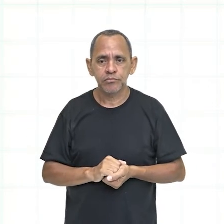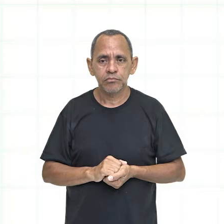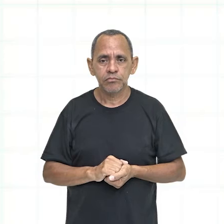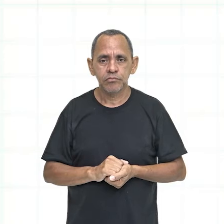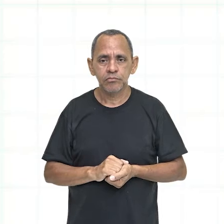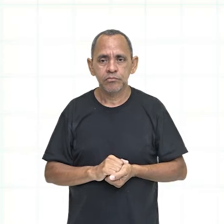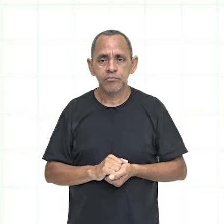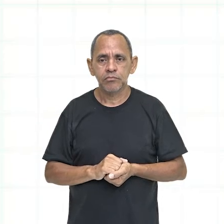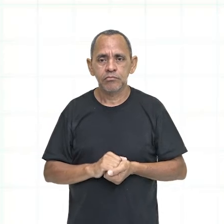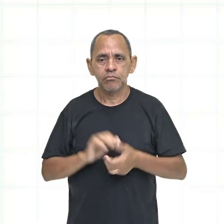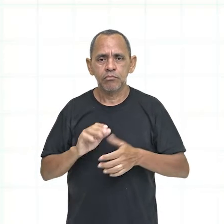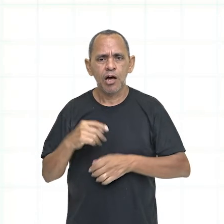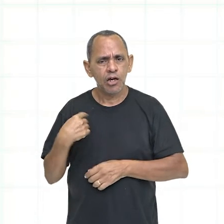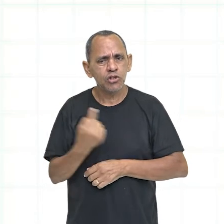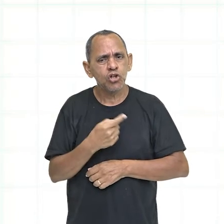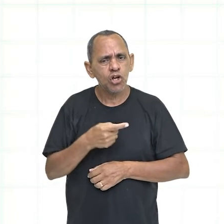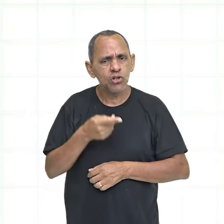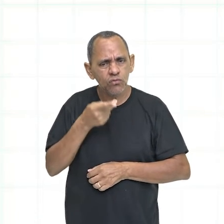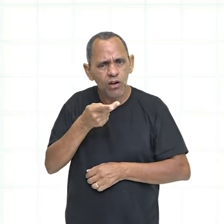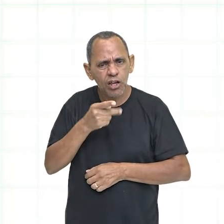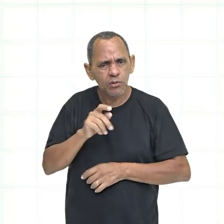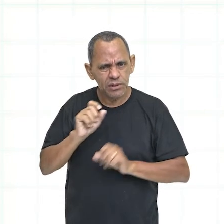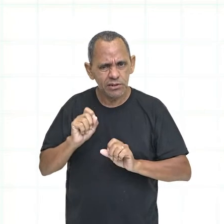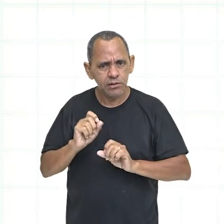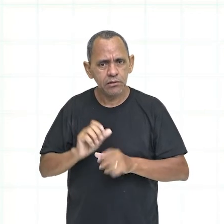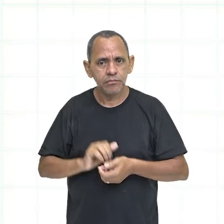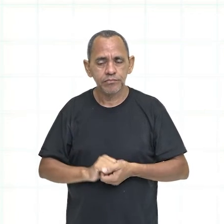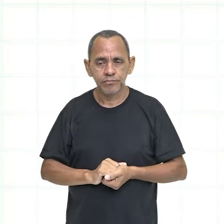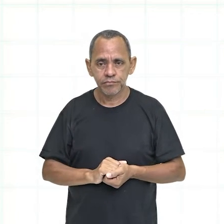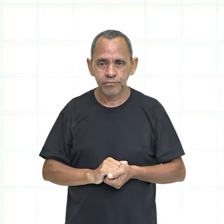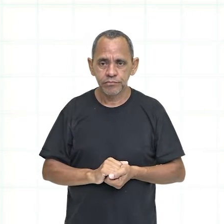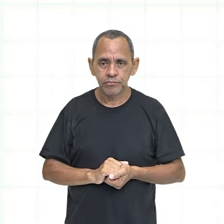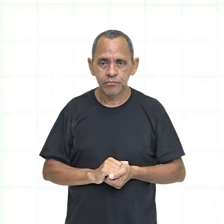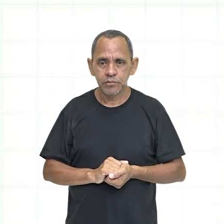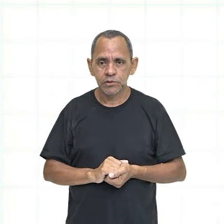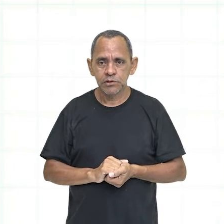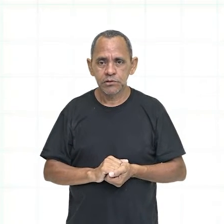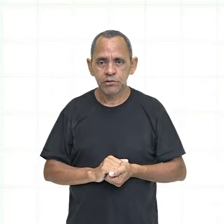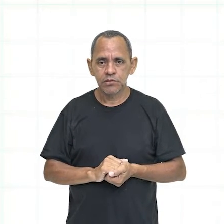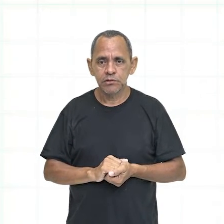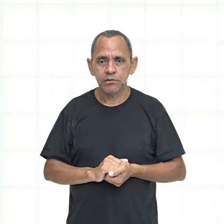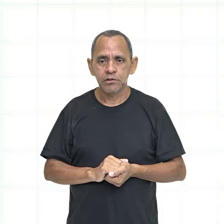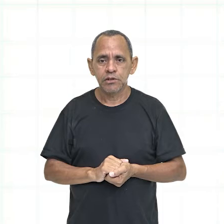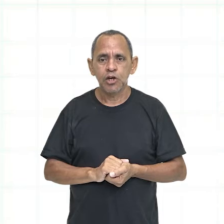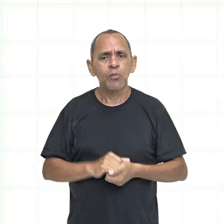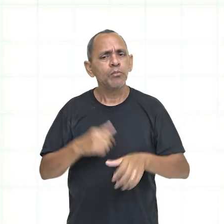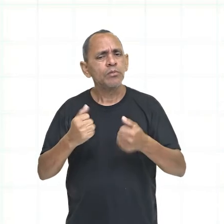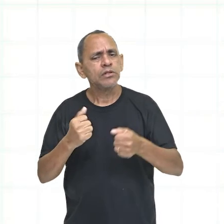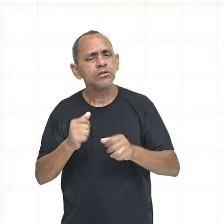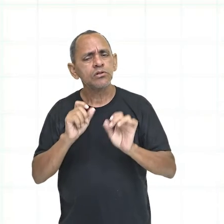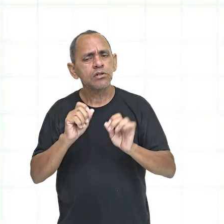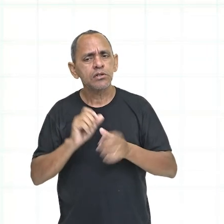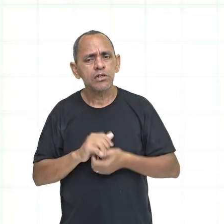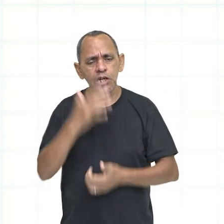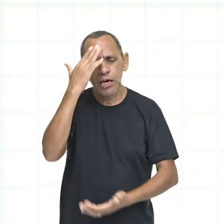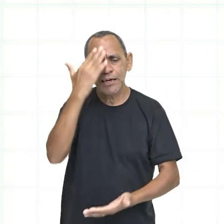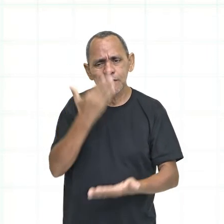Mas a gente não fala assim em português. A gente vai falar, eu deveria confiar nele uma tarefa tão importante? A palavrinha